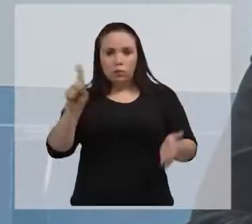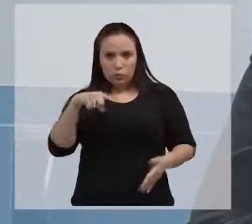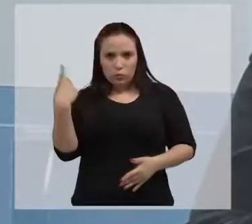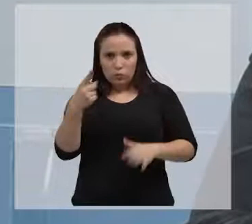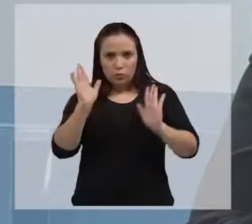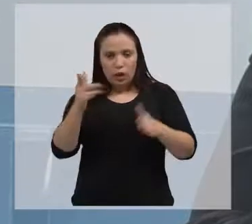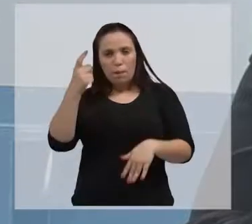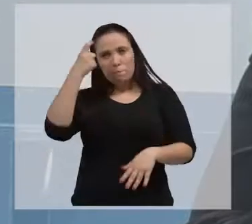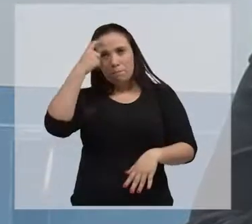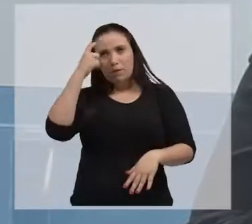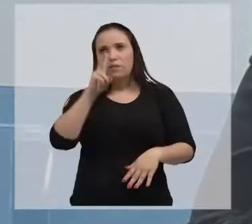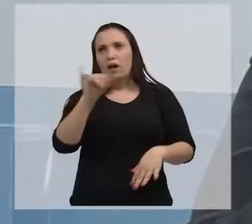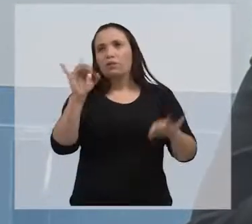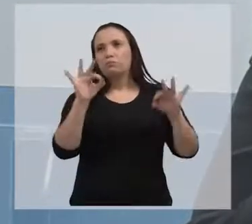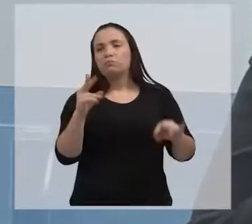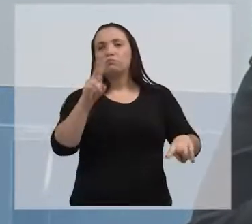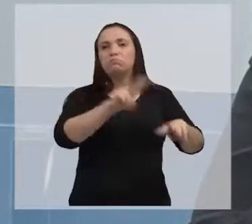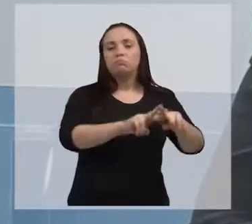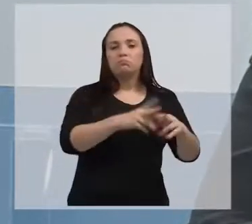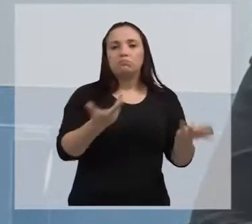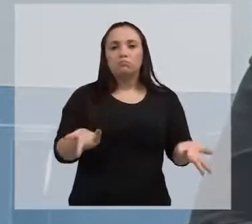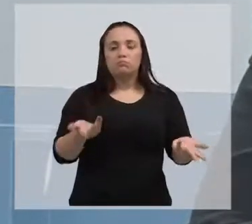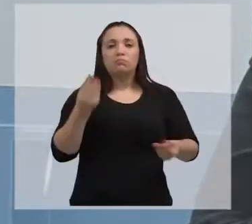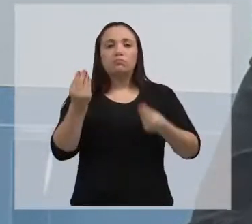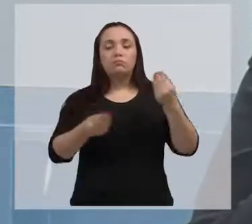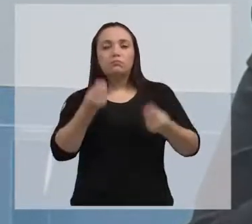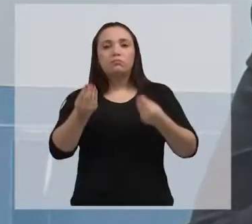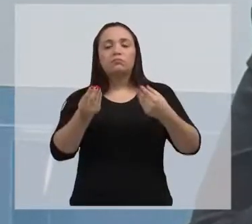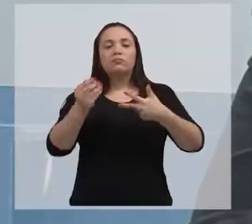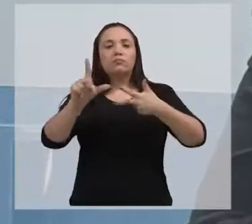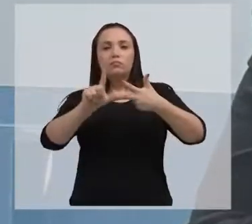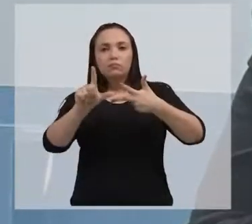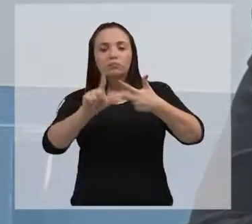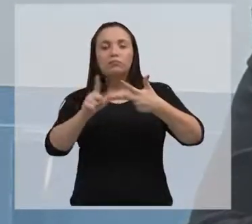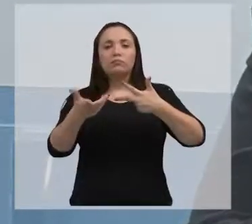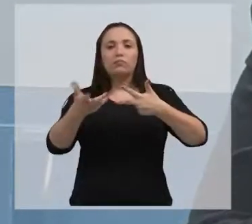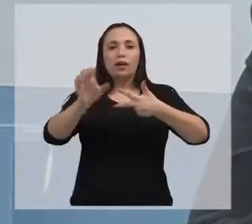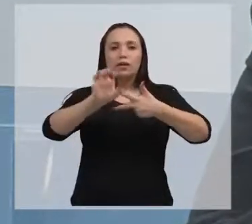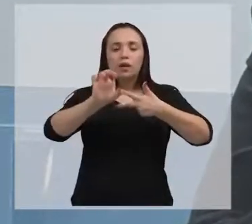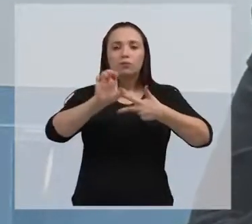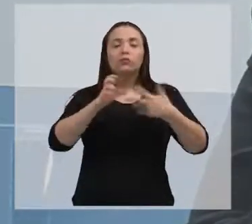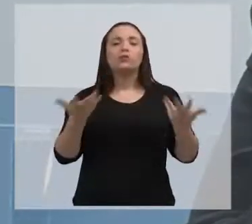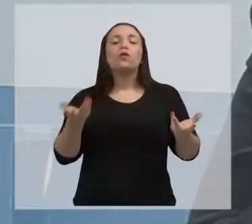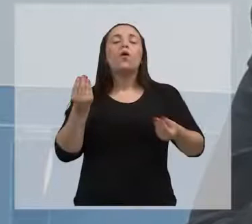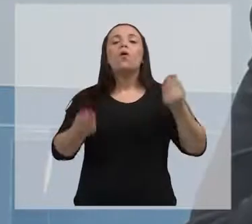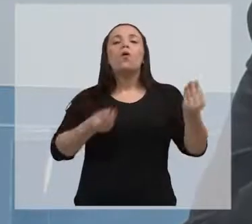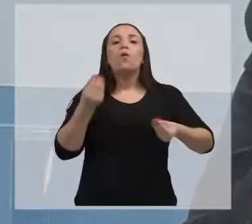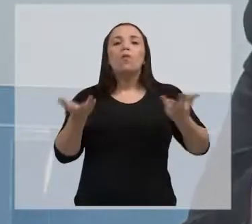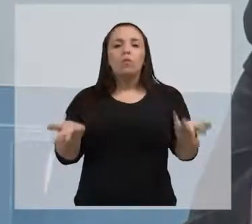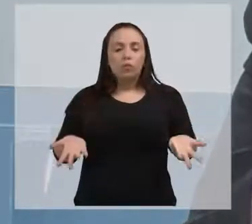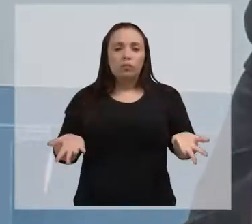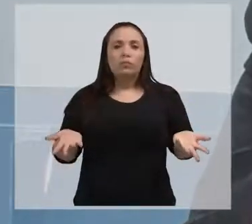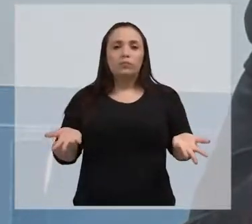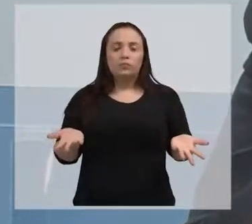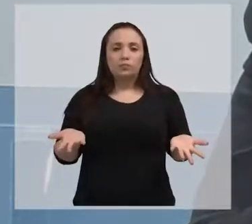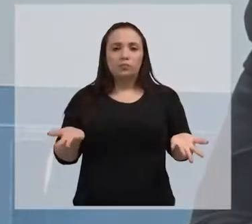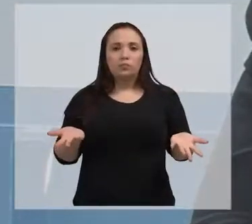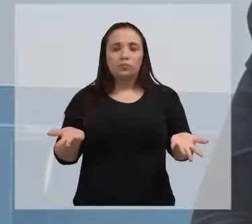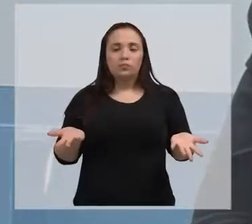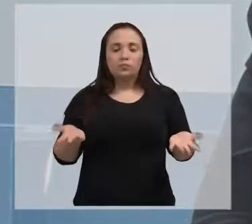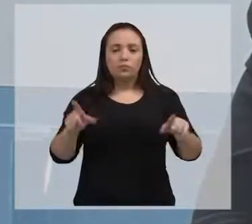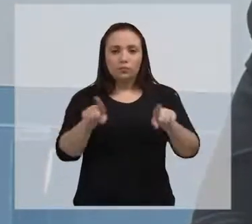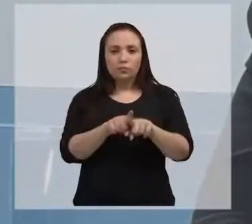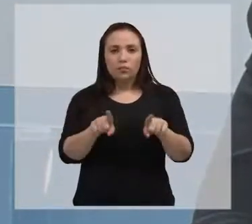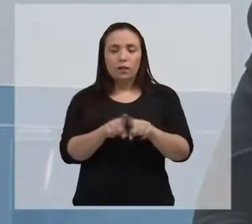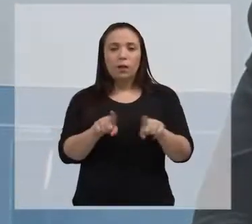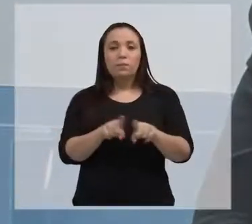não? Como está se comportando o legislativo, como está se comportando o executivo? Qual é o